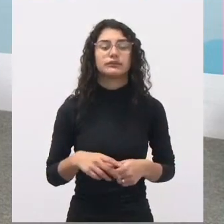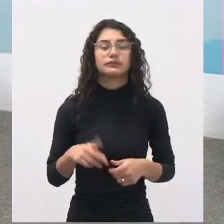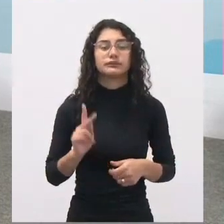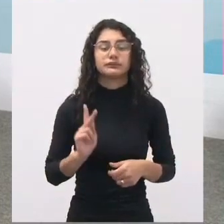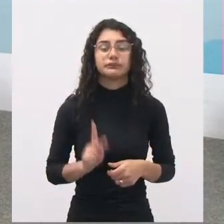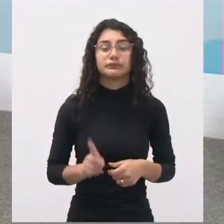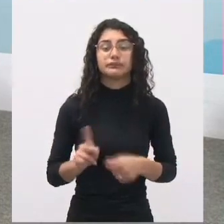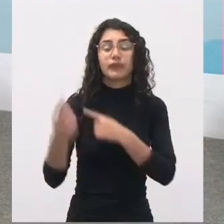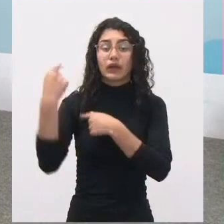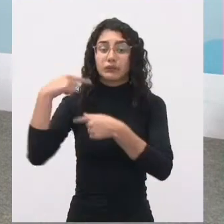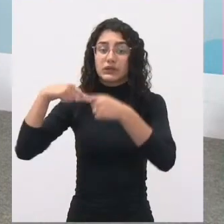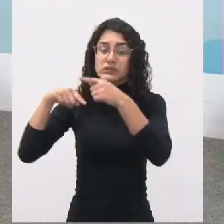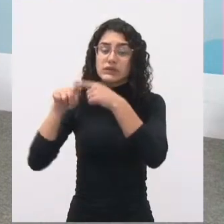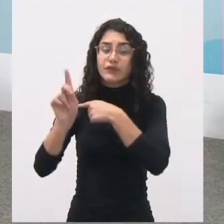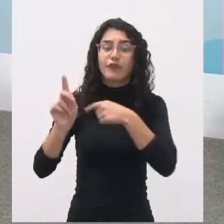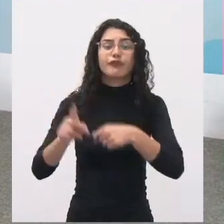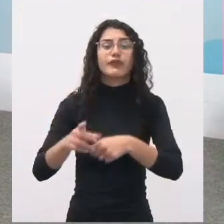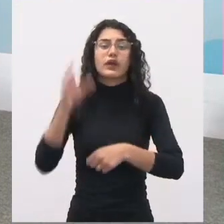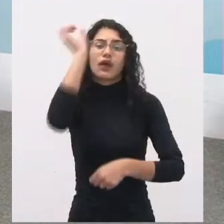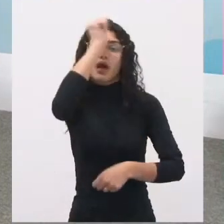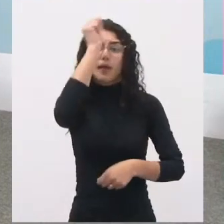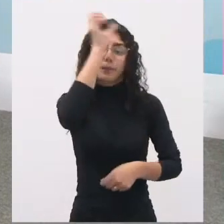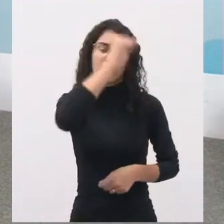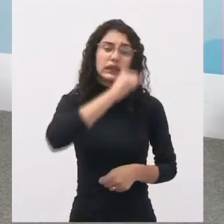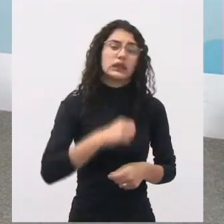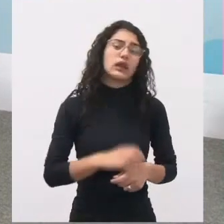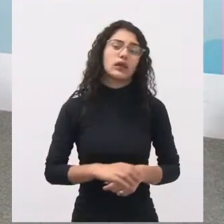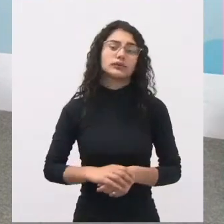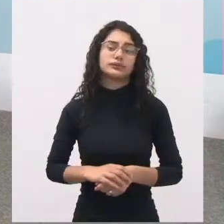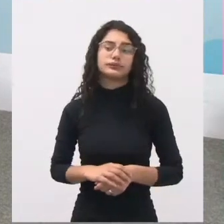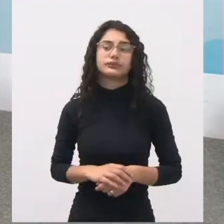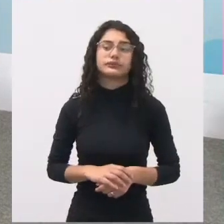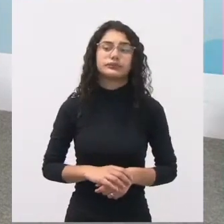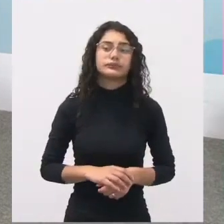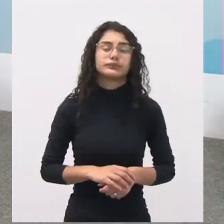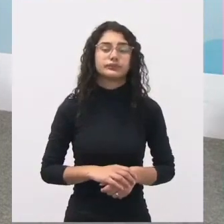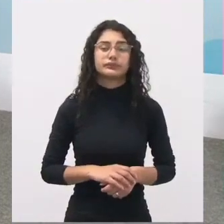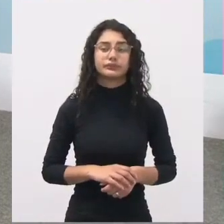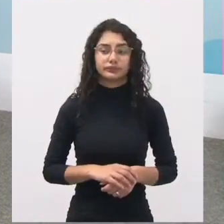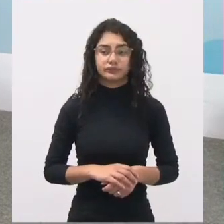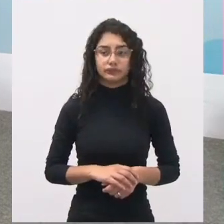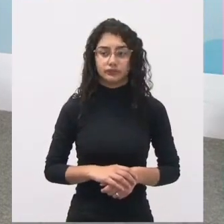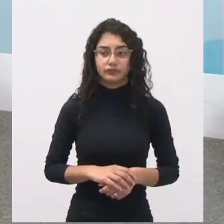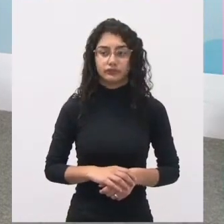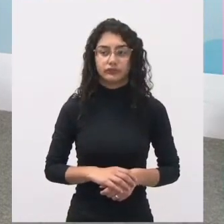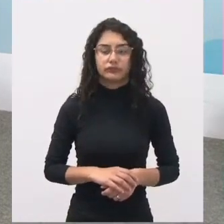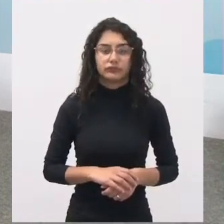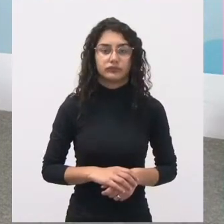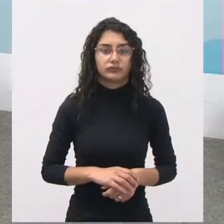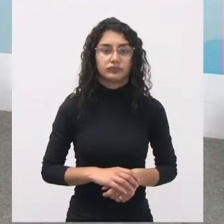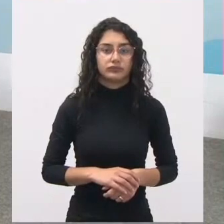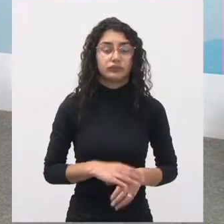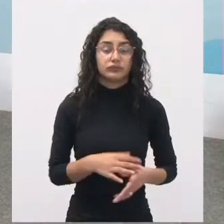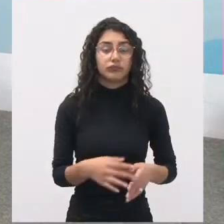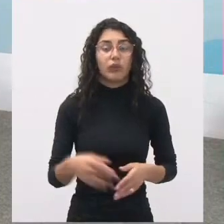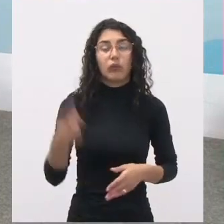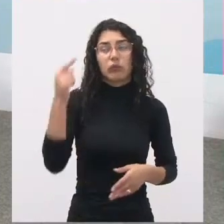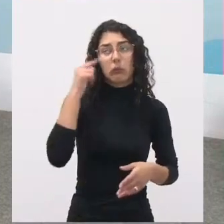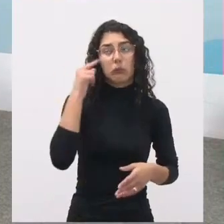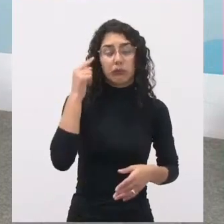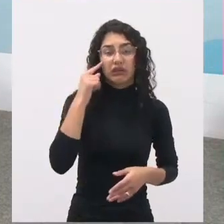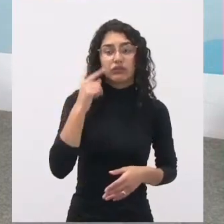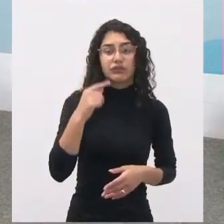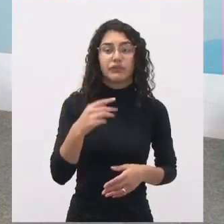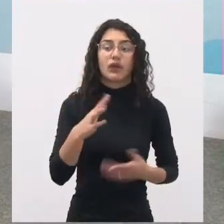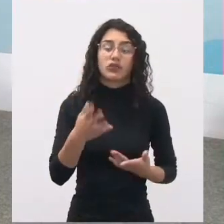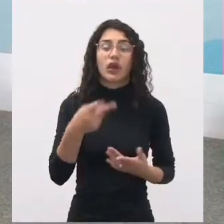aí esse desenvolvimento, essa formação continuada. Isso remete, vamos supor, a minha reflexão que eu faço, né? Já que você pediu